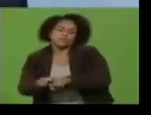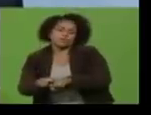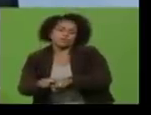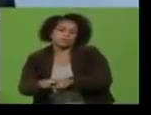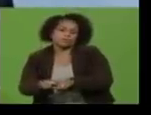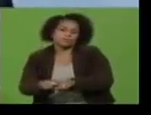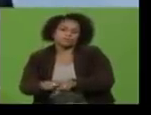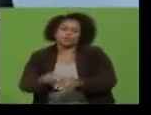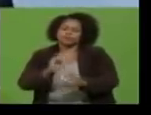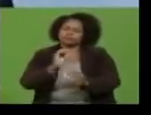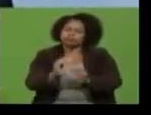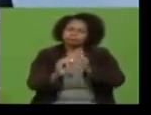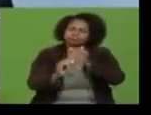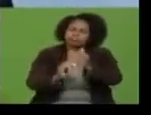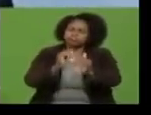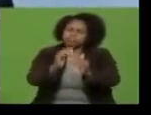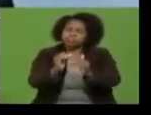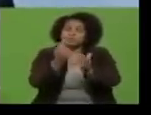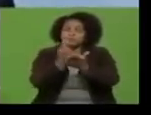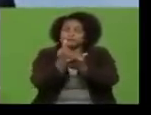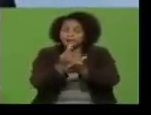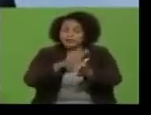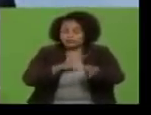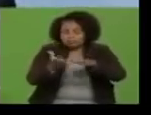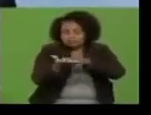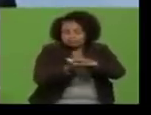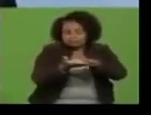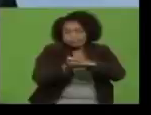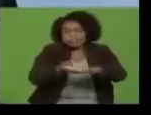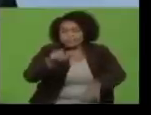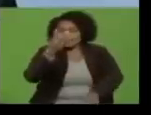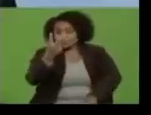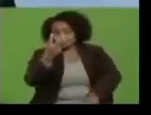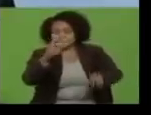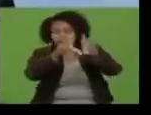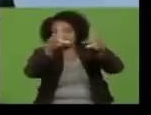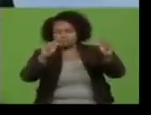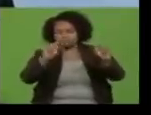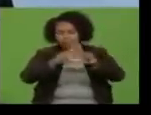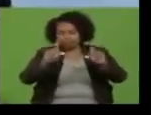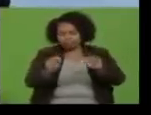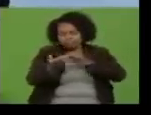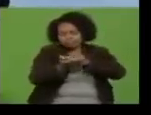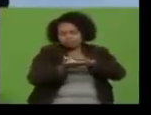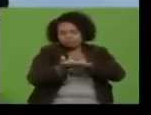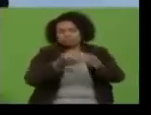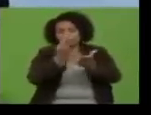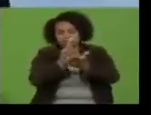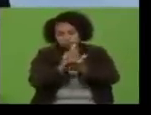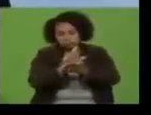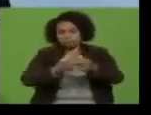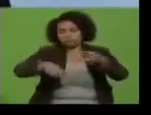próximos passos se baseiam em duas linhas de ação fundamentais. A